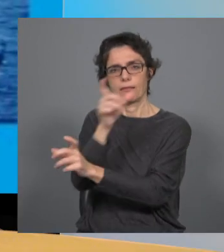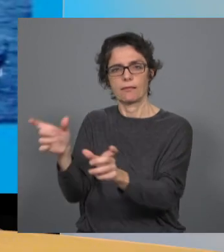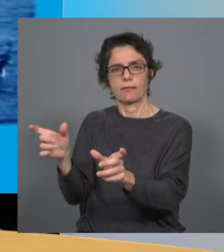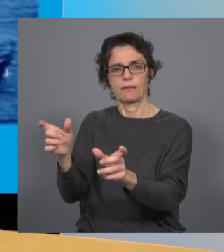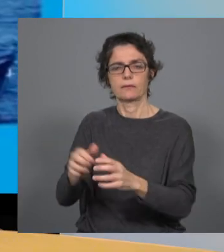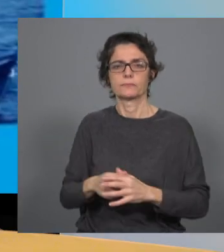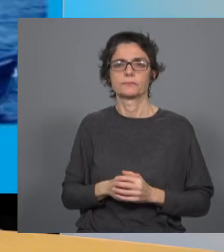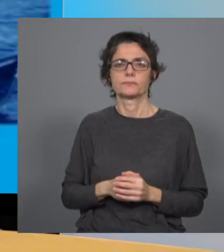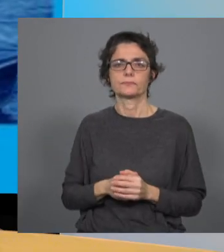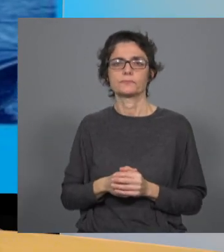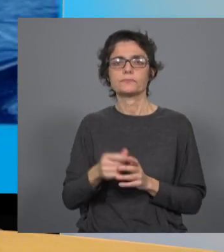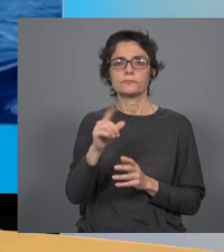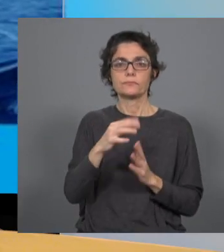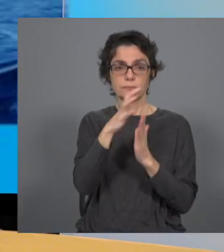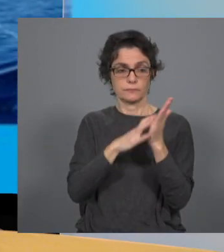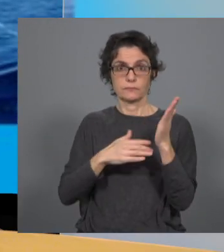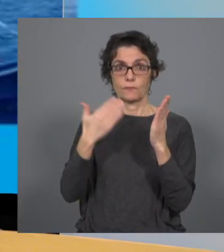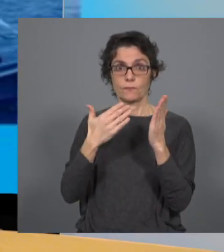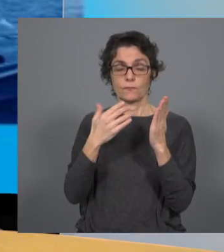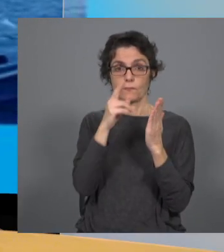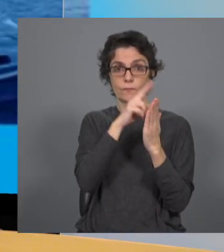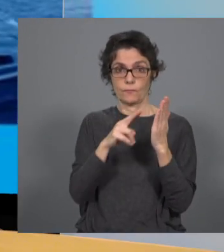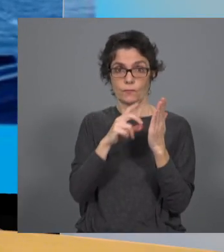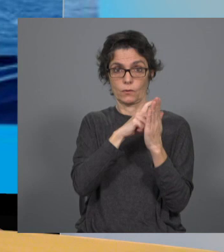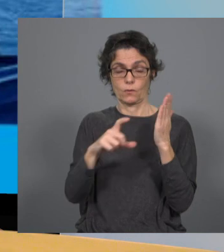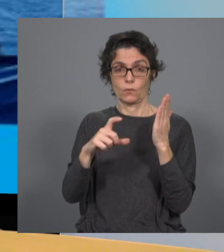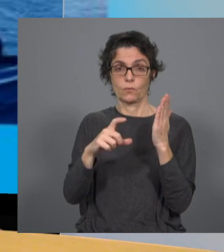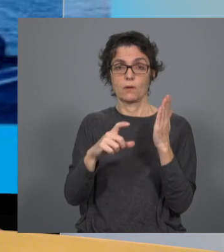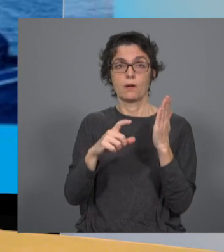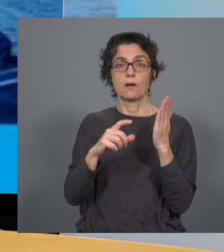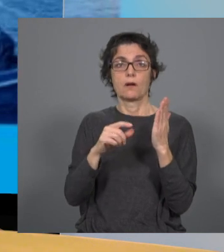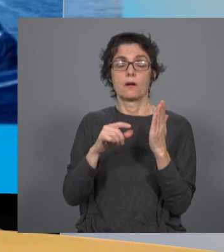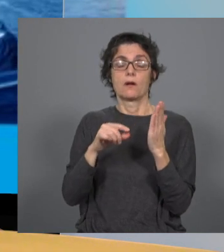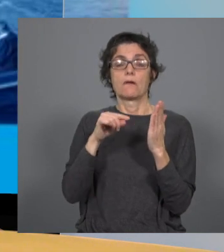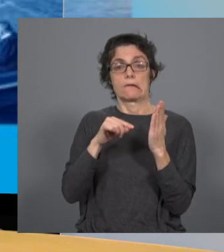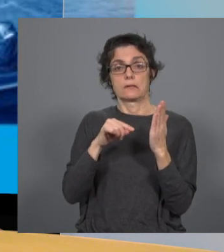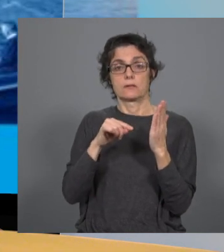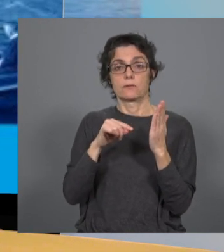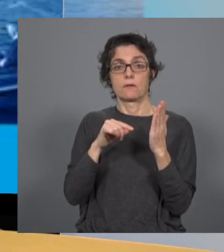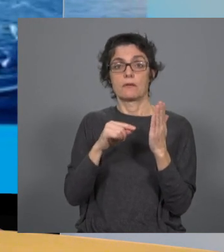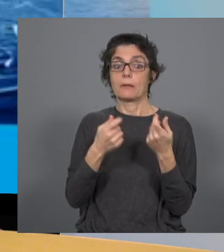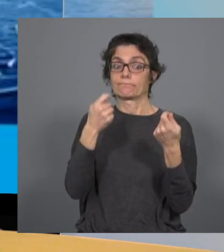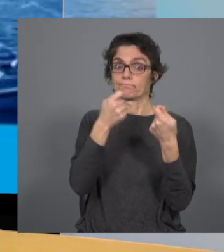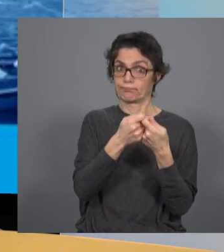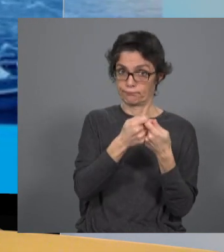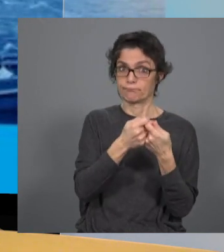do livro do Levítico, que encaixa particularmente aqui no ambiente que nós vivemos, de